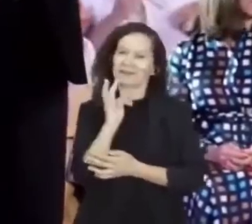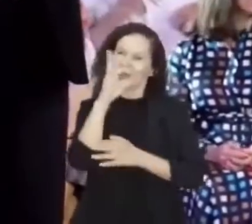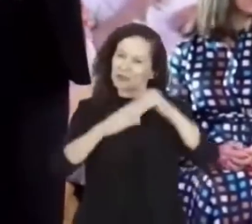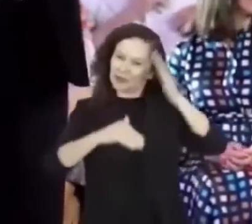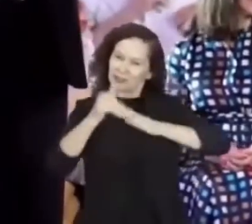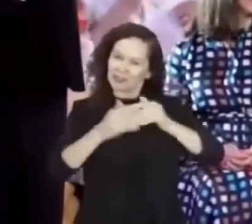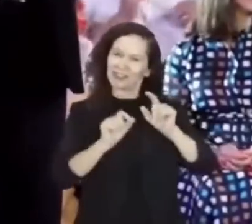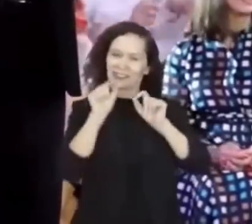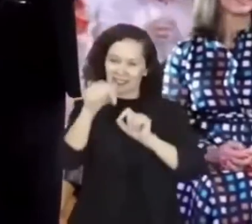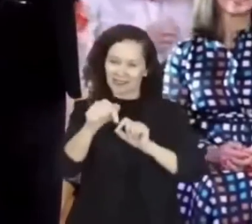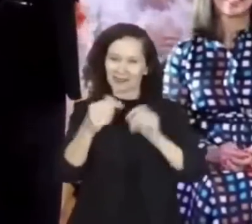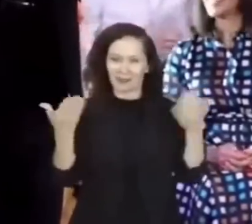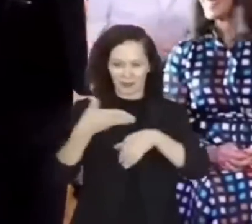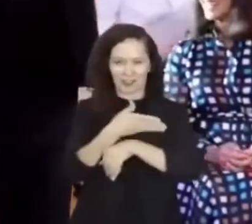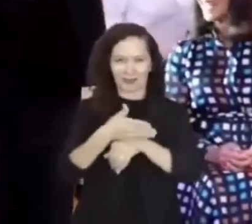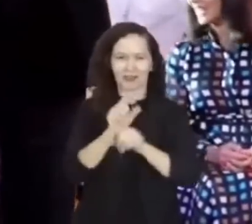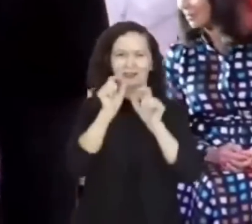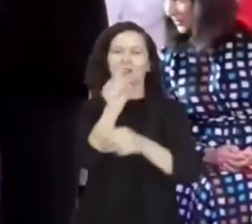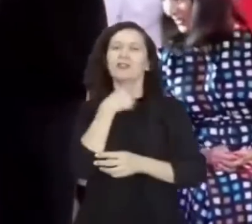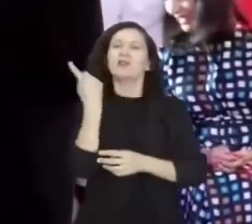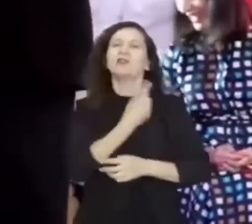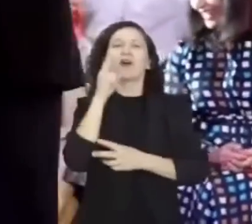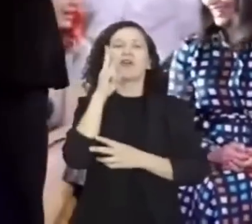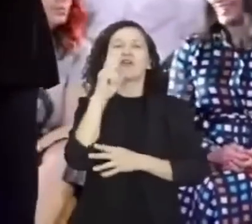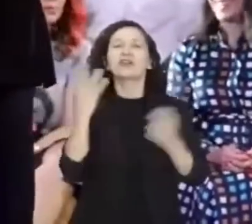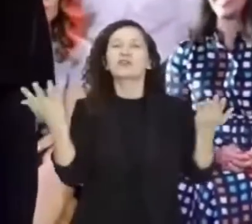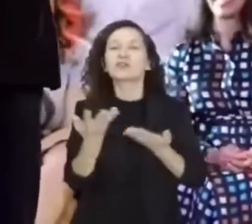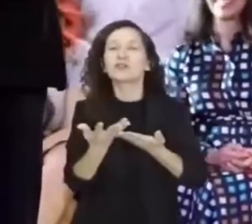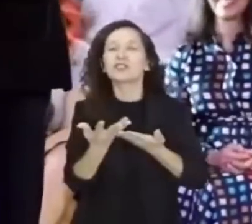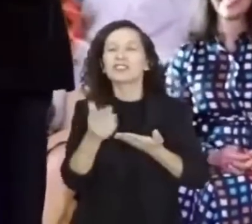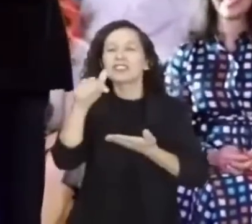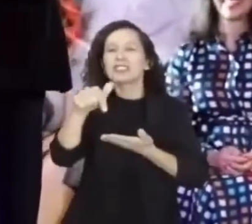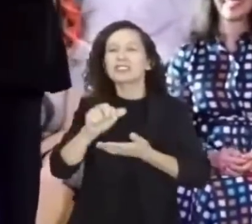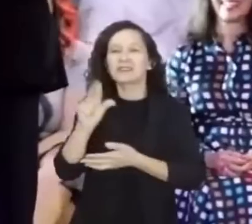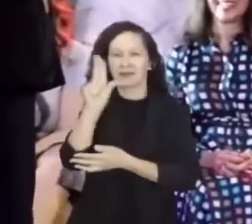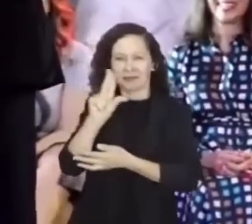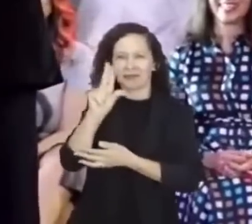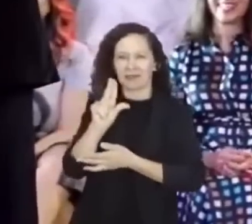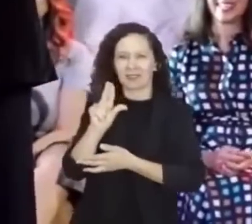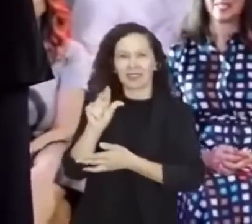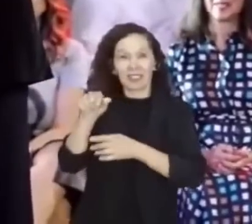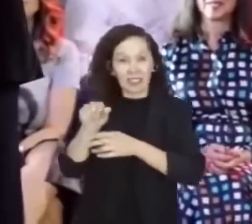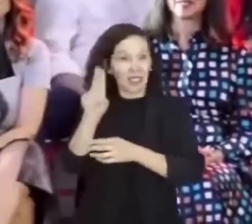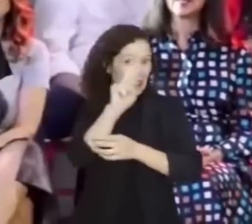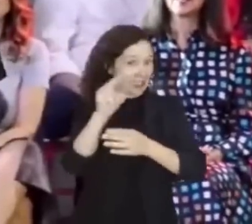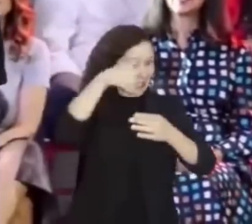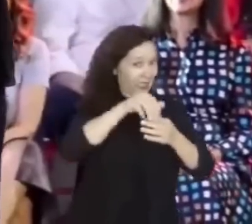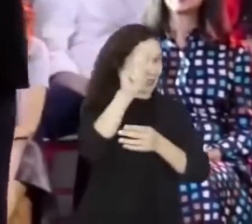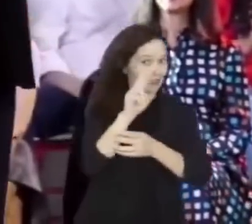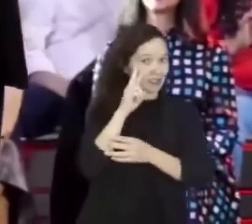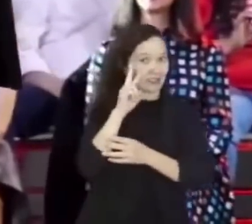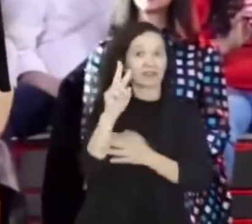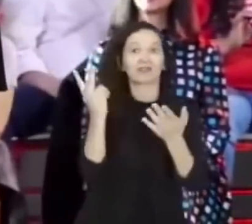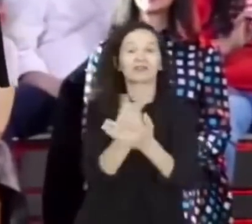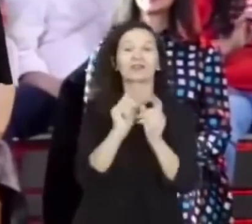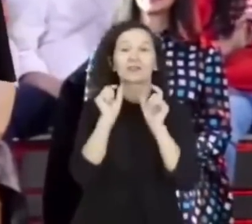O que nós vimos hoje aqui, nesse pátio da universidade, eu não sei o